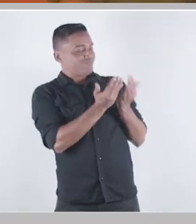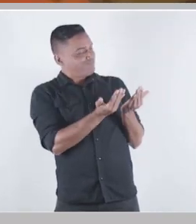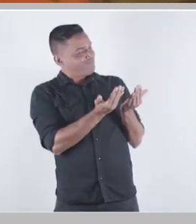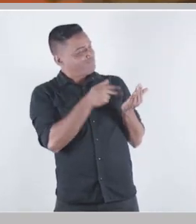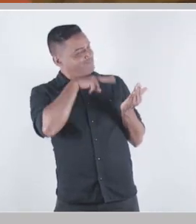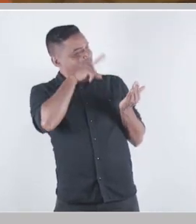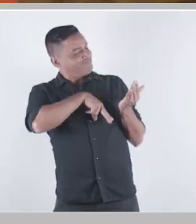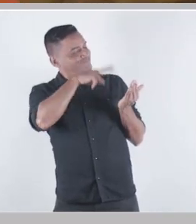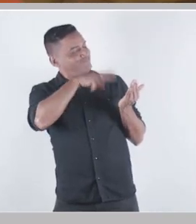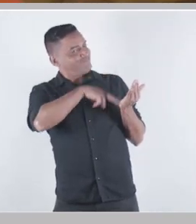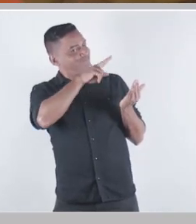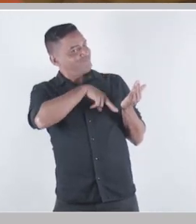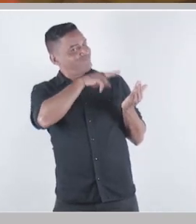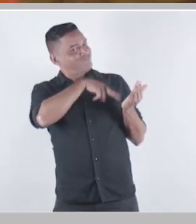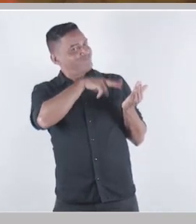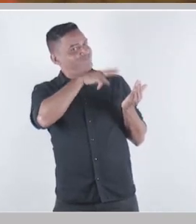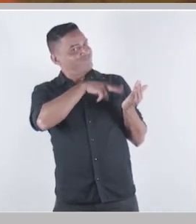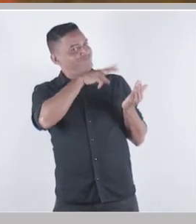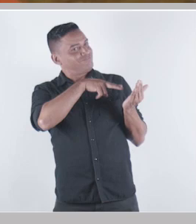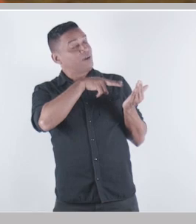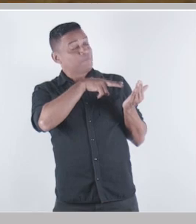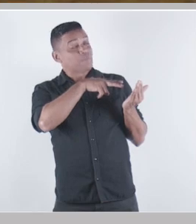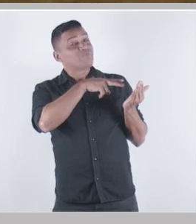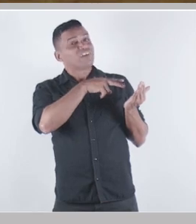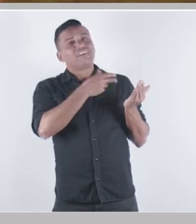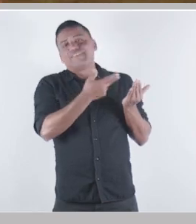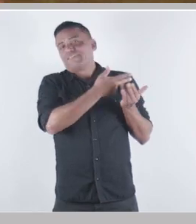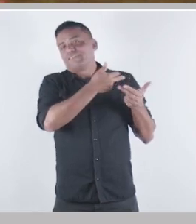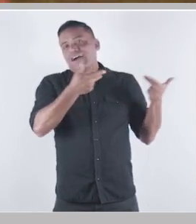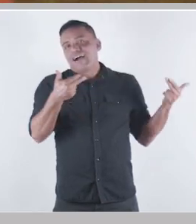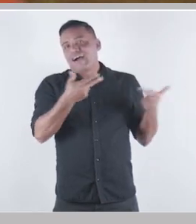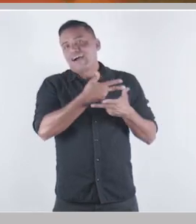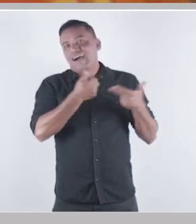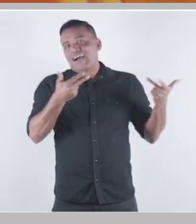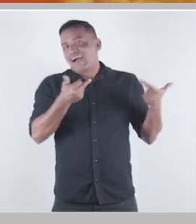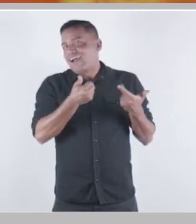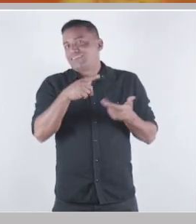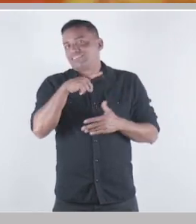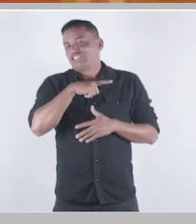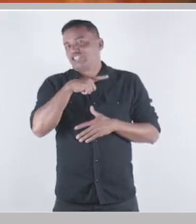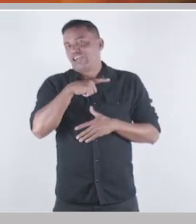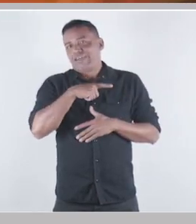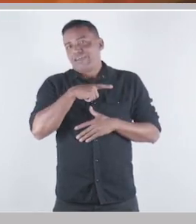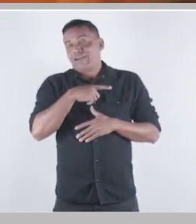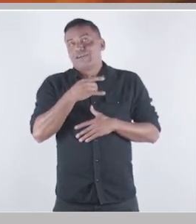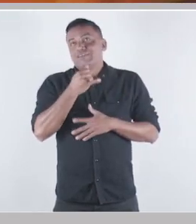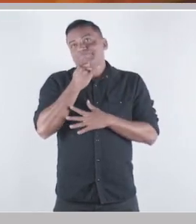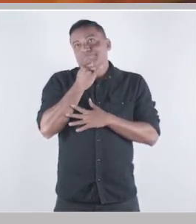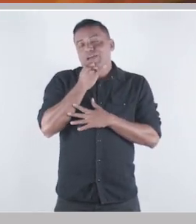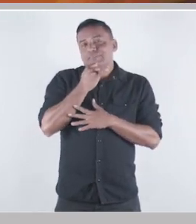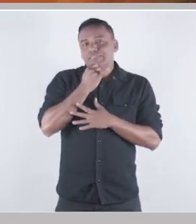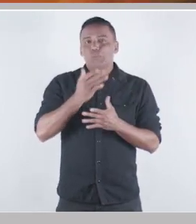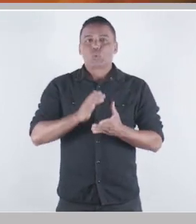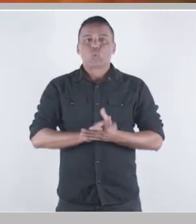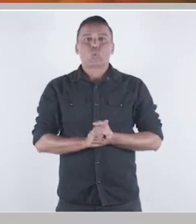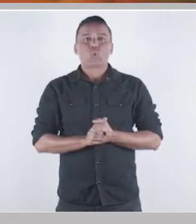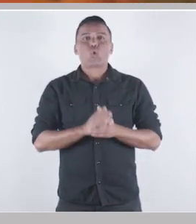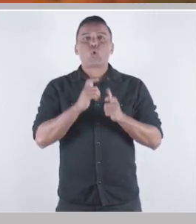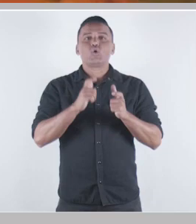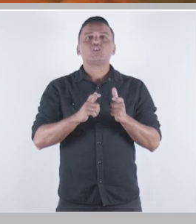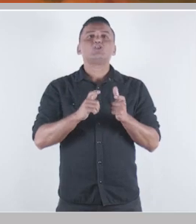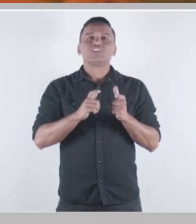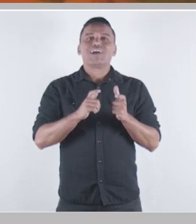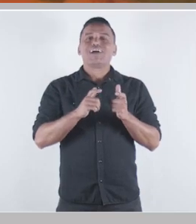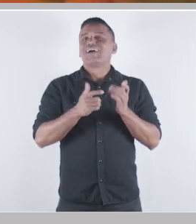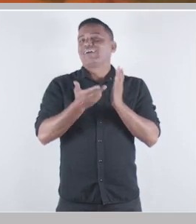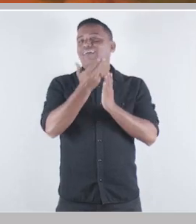e ao longo dele alguma das coisas que ele tinha assim acesso, né, como por exemplo Onde Está o Wally,